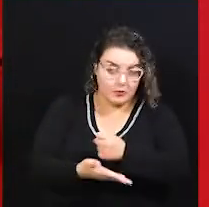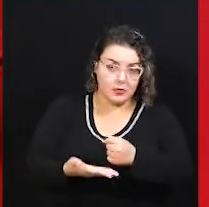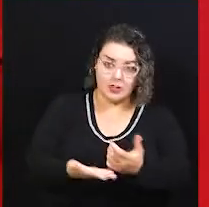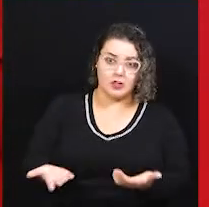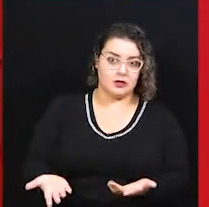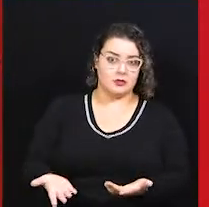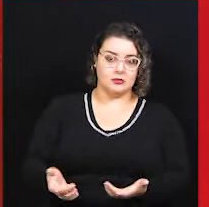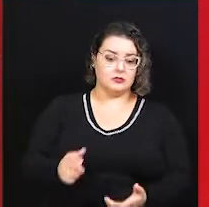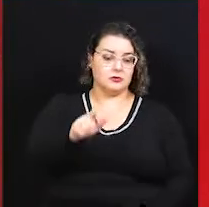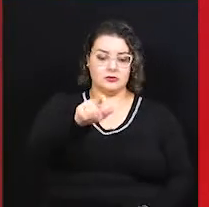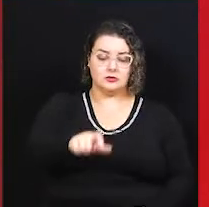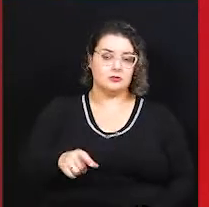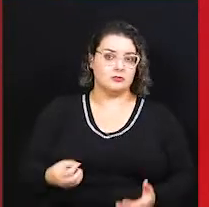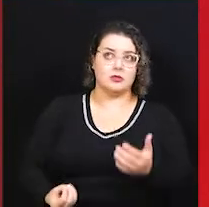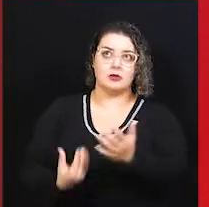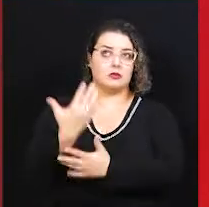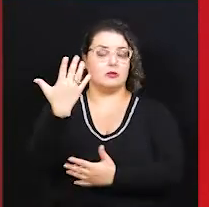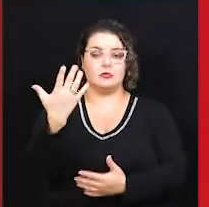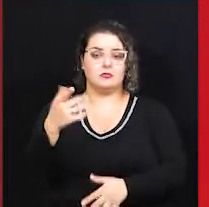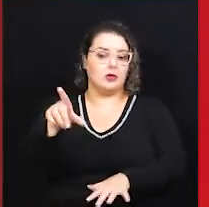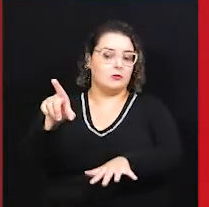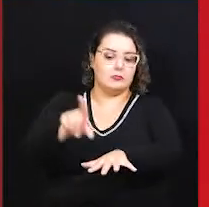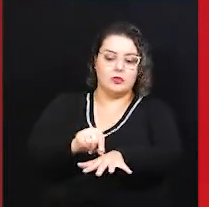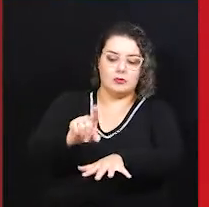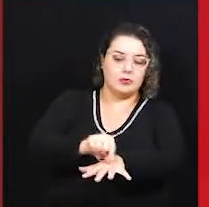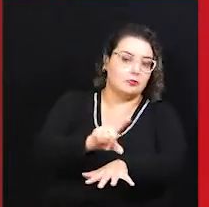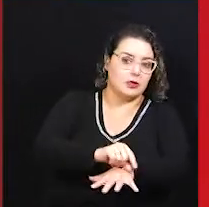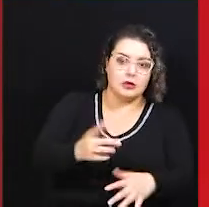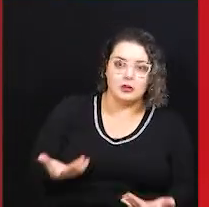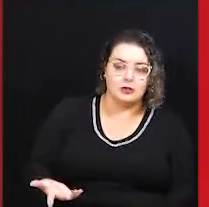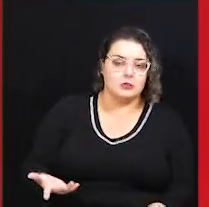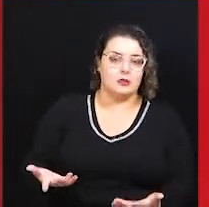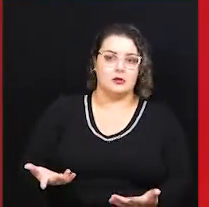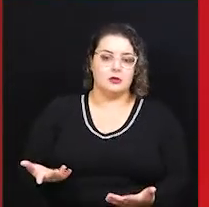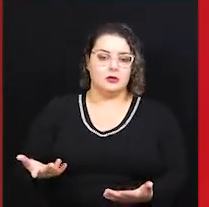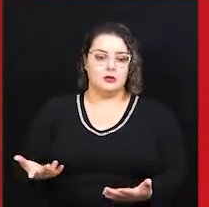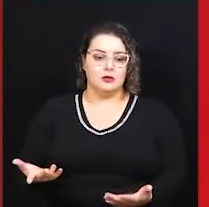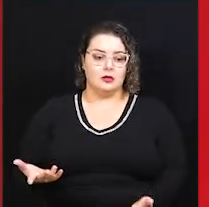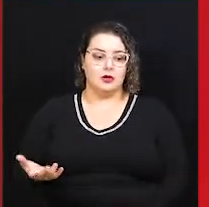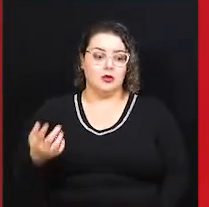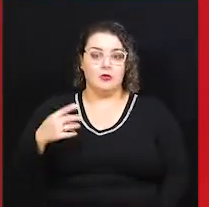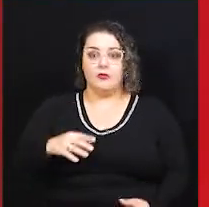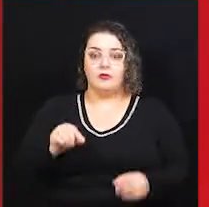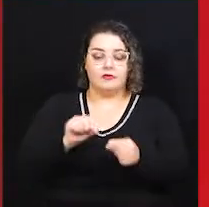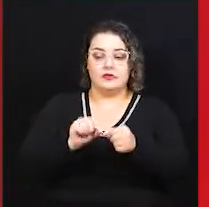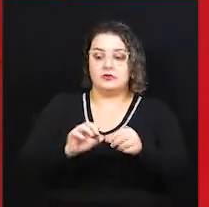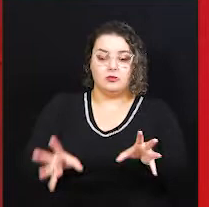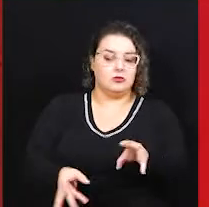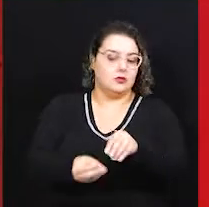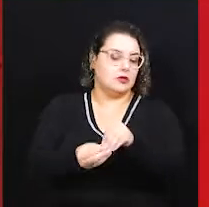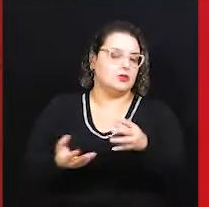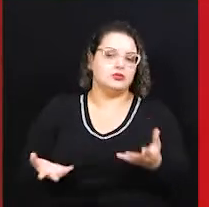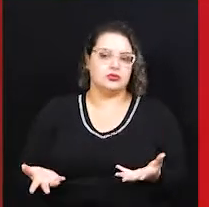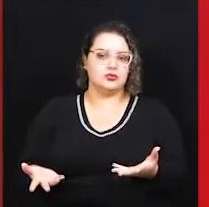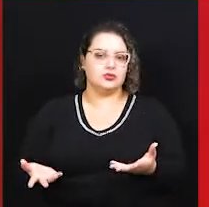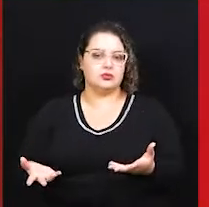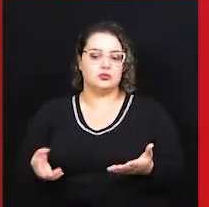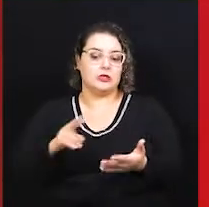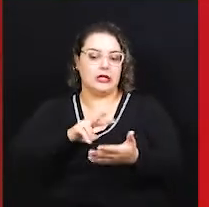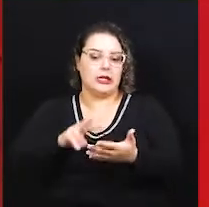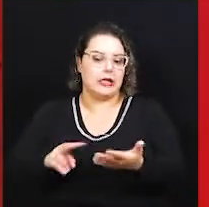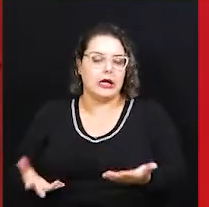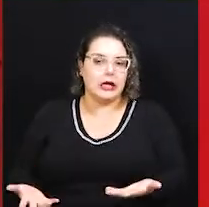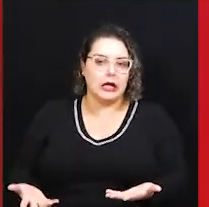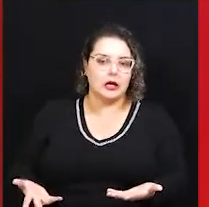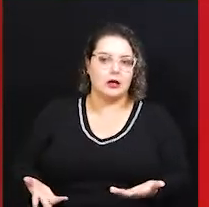não adianta o aluno querer criar caminhos alternativos no sentido de, vou pegar um resumo, vou fazer,